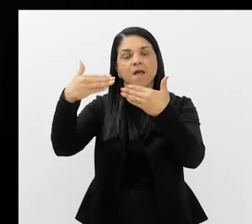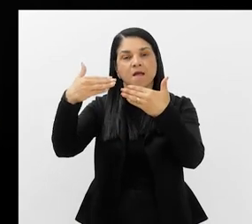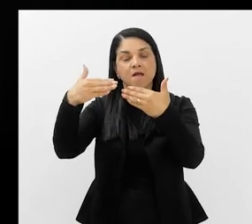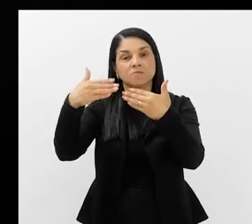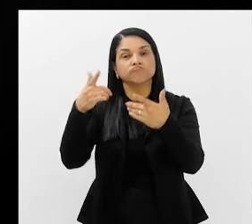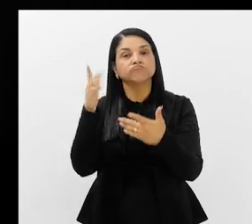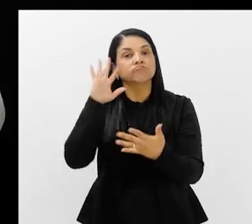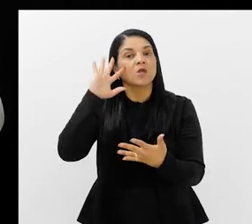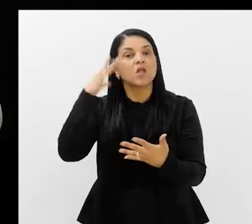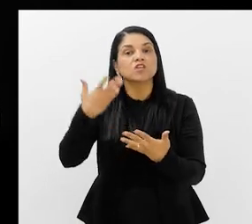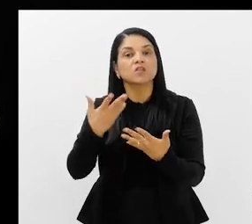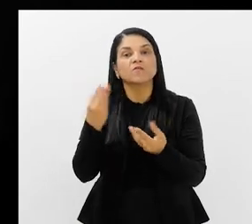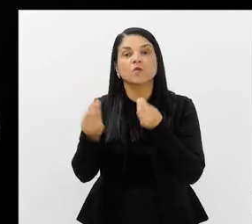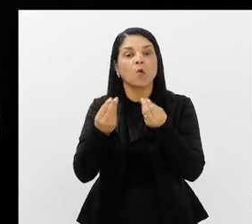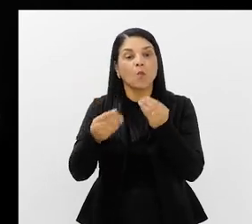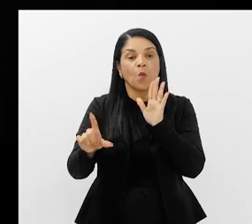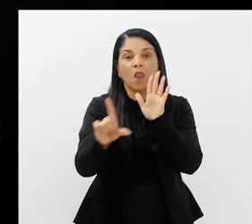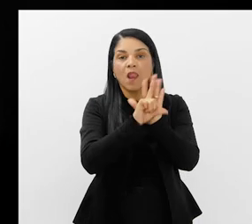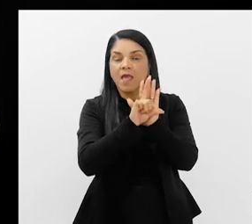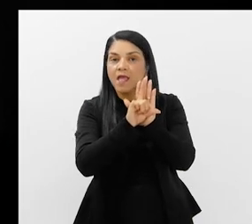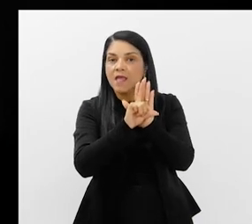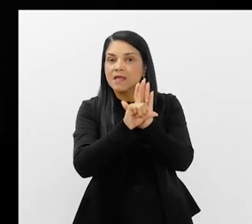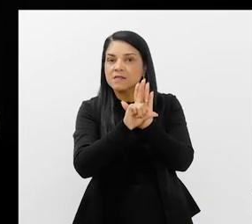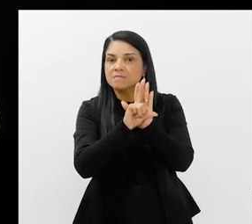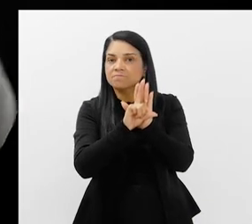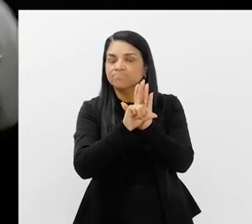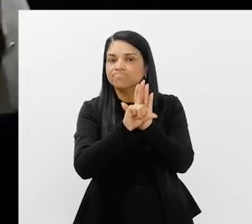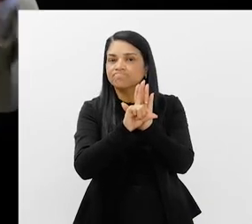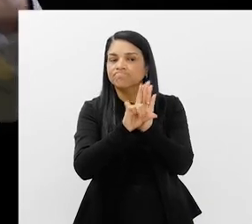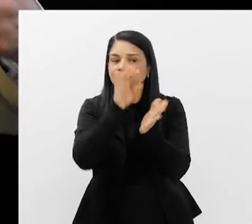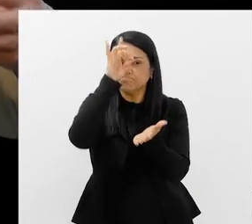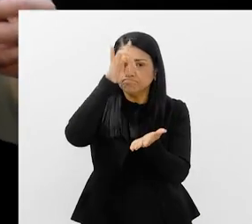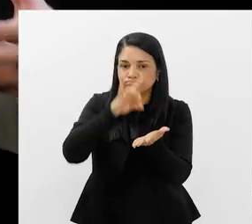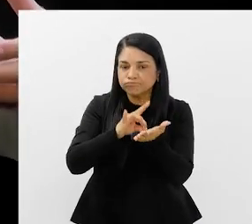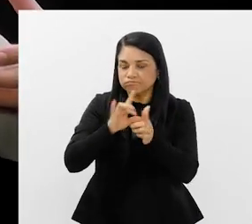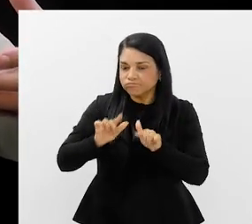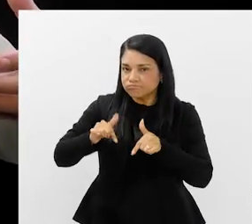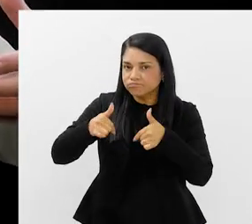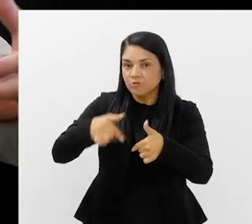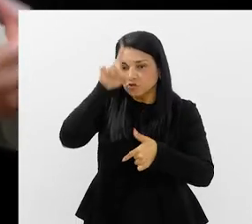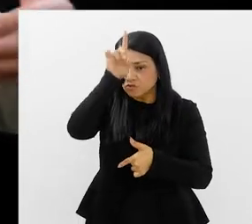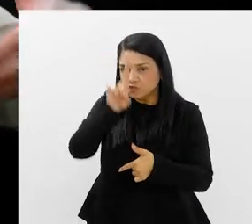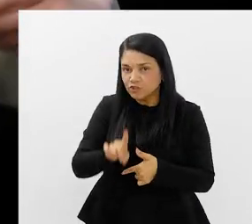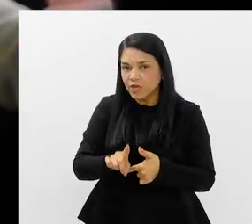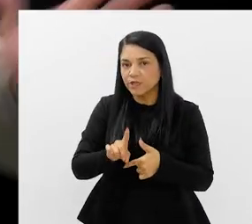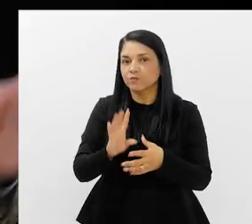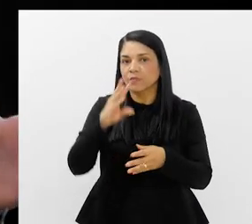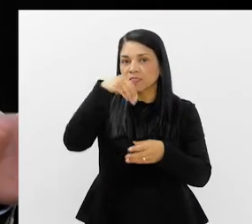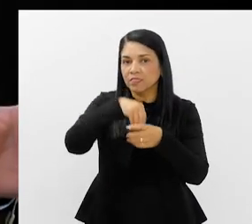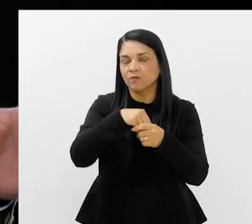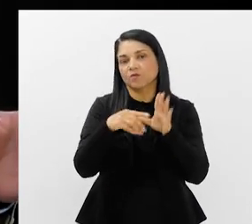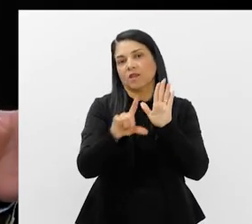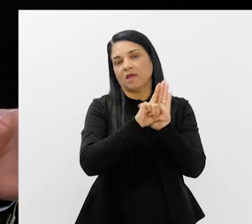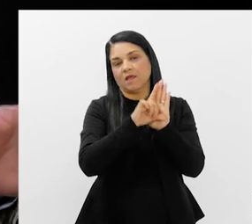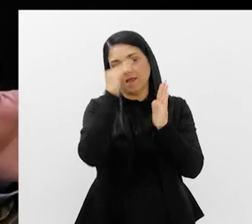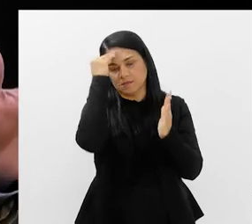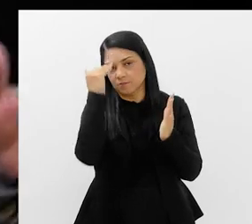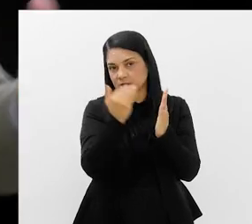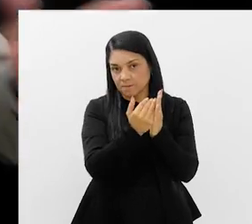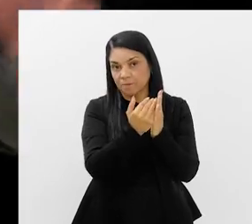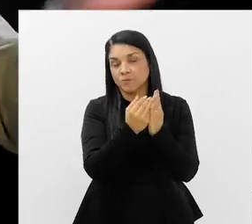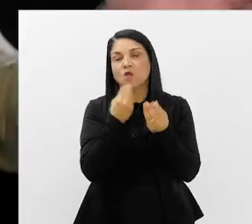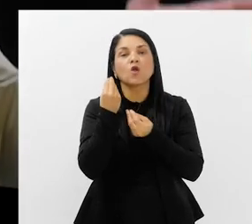avançou muito nesse sentido, a gente resolve através da edição de leis e dando concretude aos direitos materializados nessas leis.